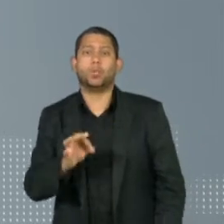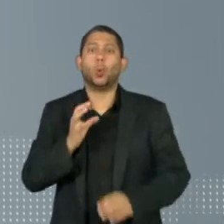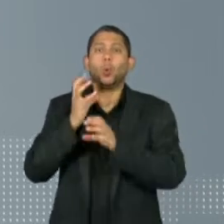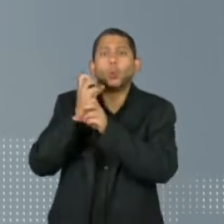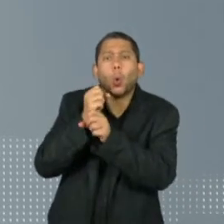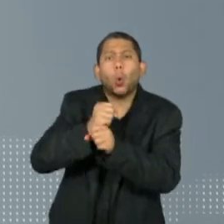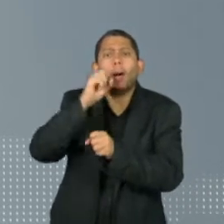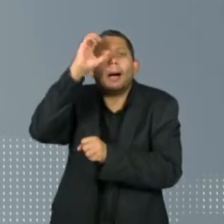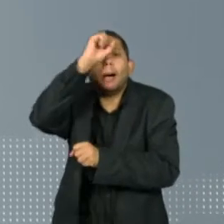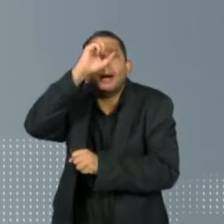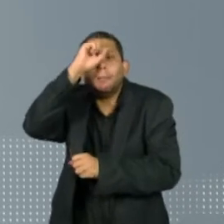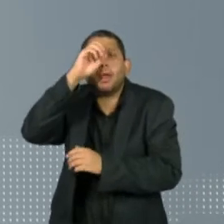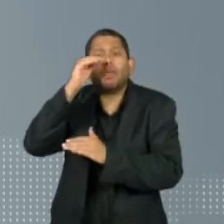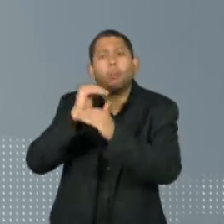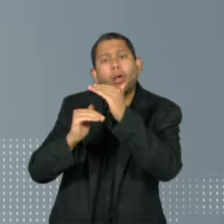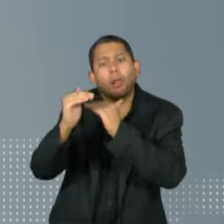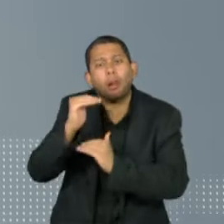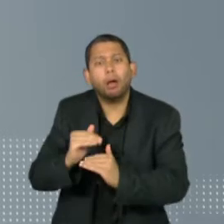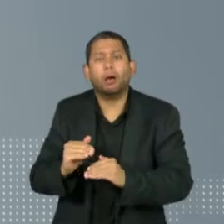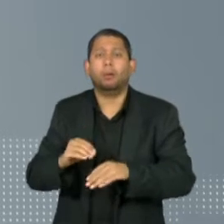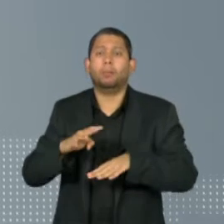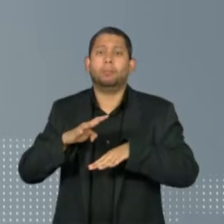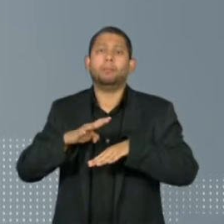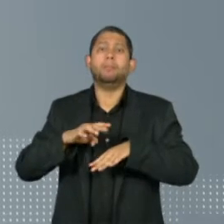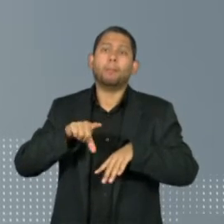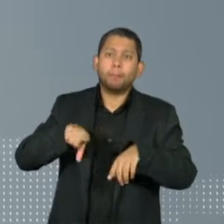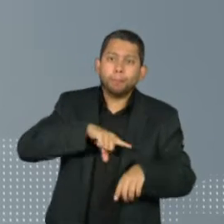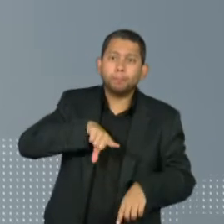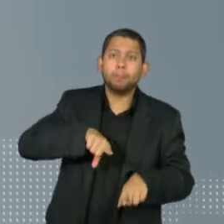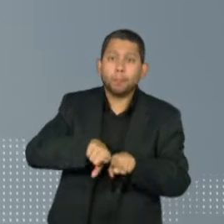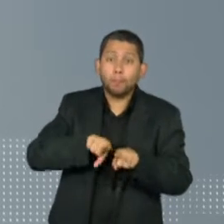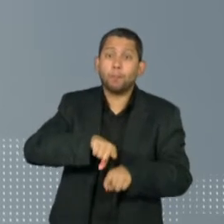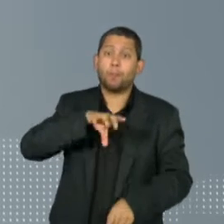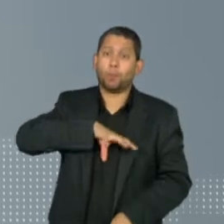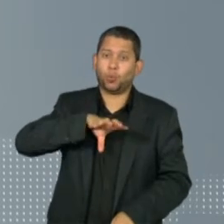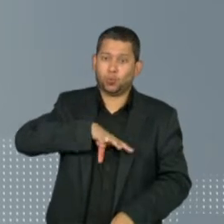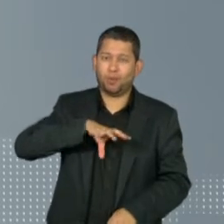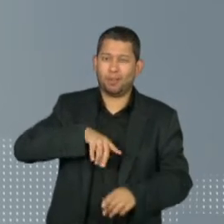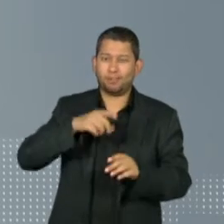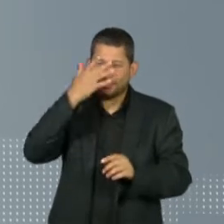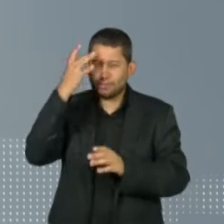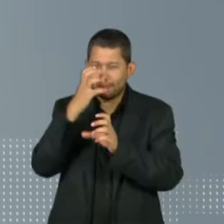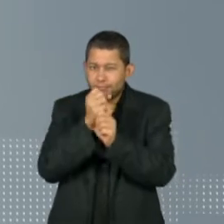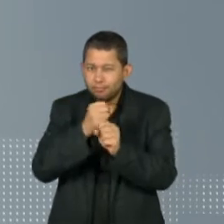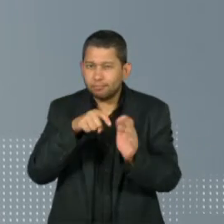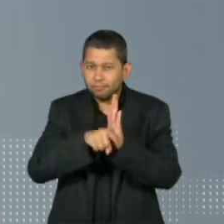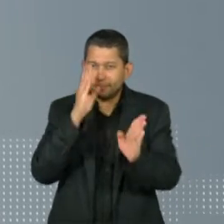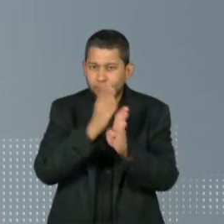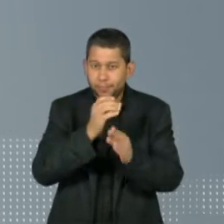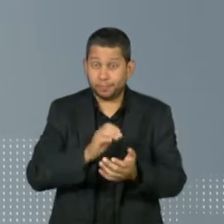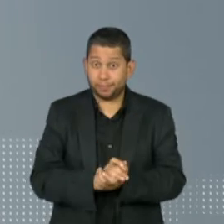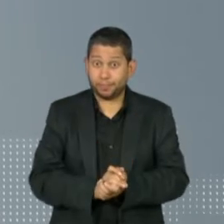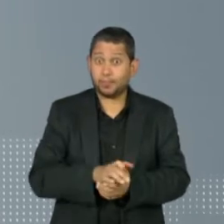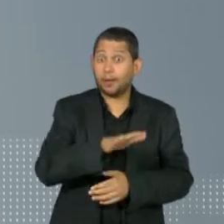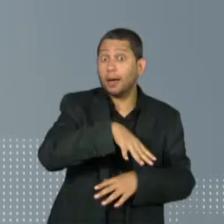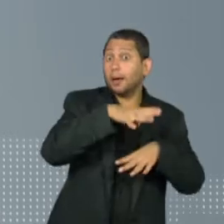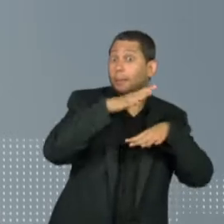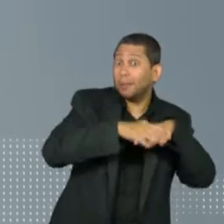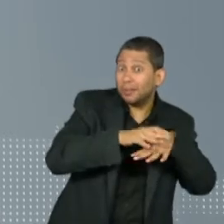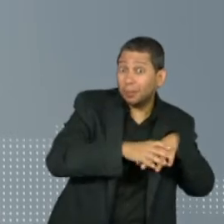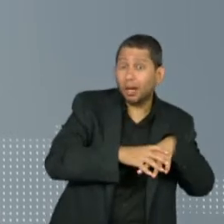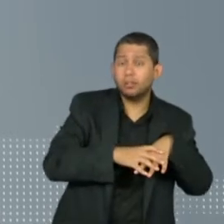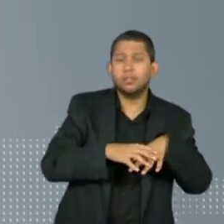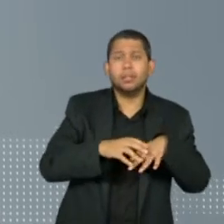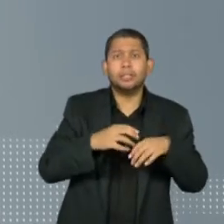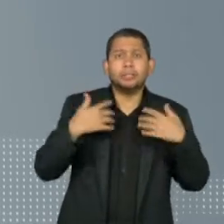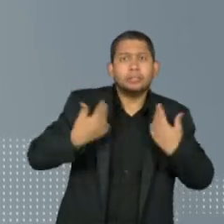aprendizado esperado de língua portuguesa, segundo cálculos dos pesquisadores. Em matemática, eles não conseguiram absorver